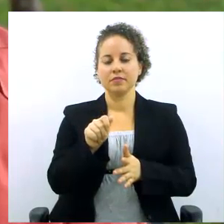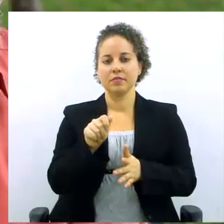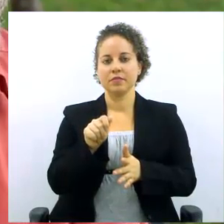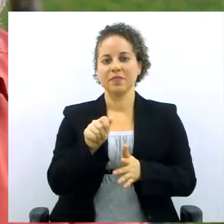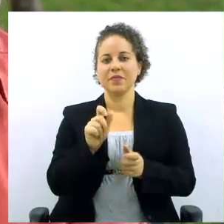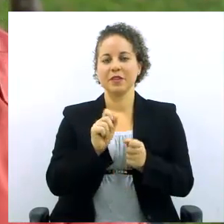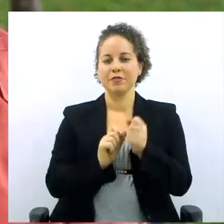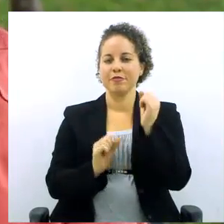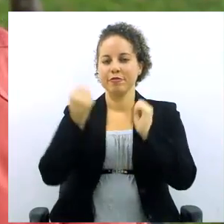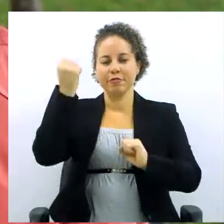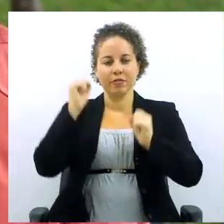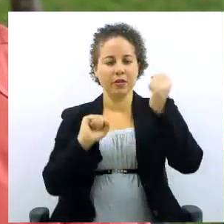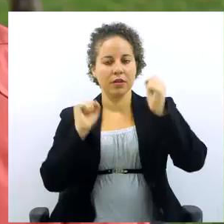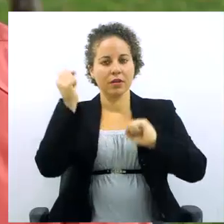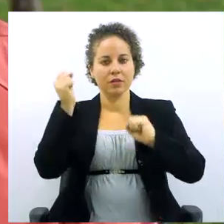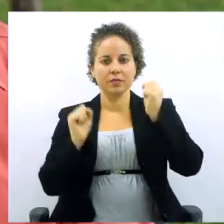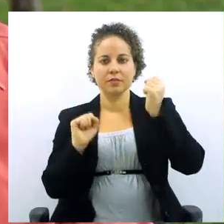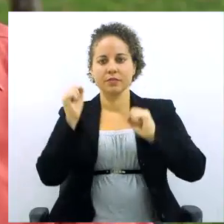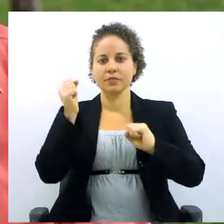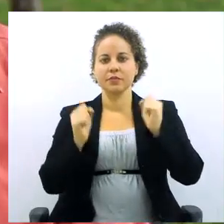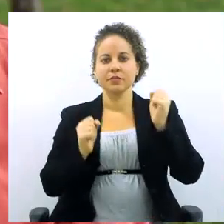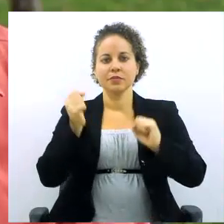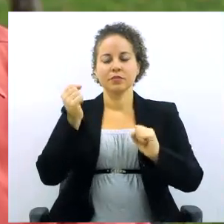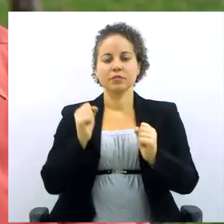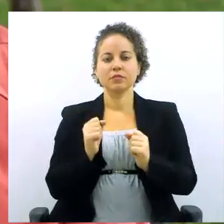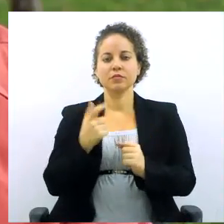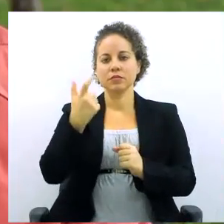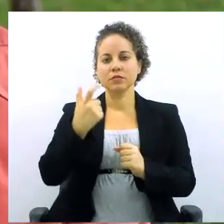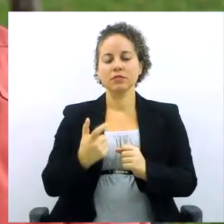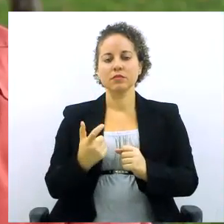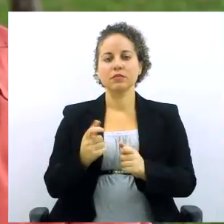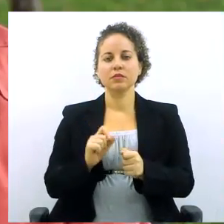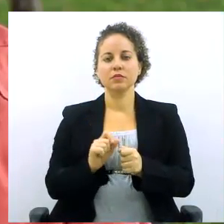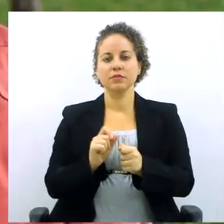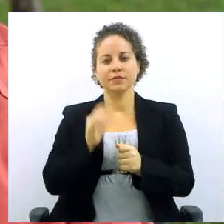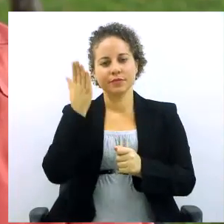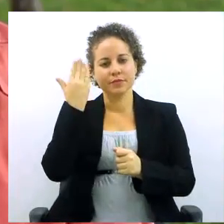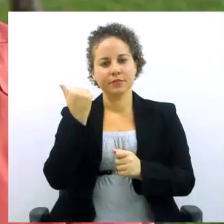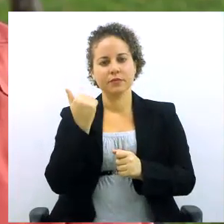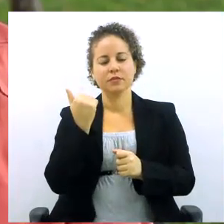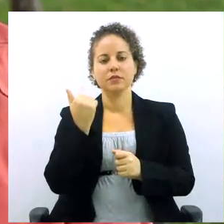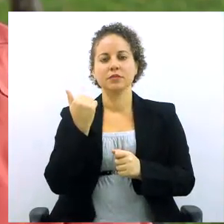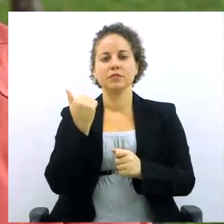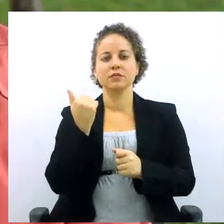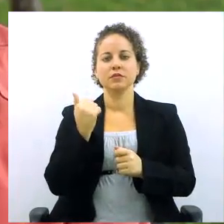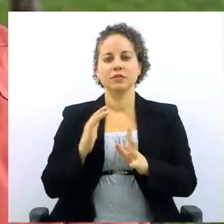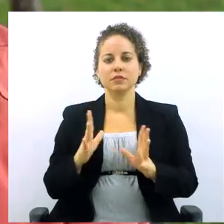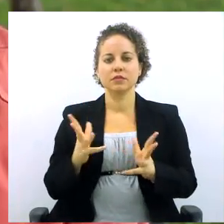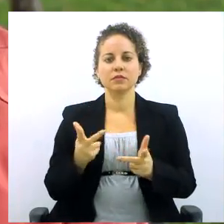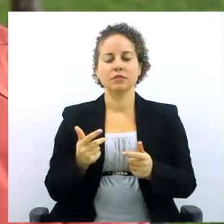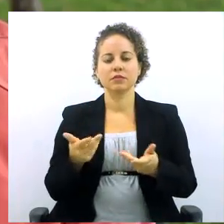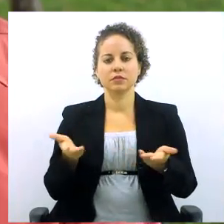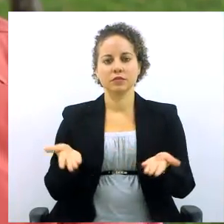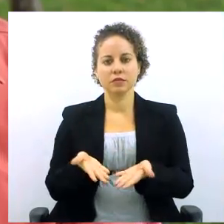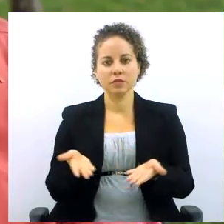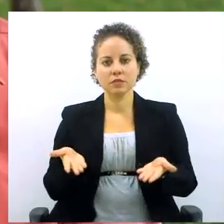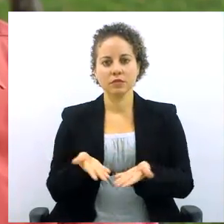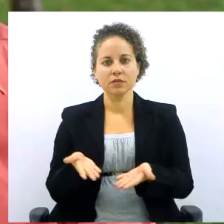em fábricas, né, produção de serviços. Todo mundo sabe que, né, nós estamos